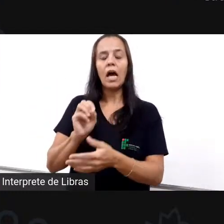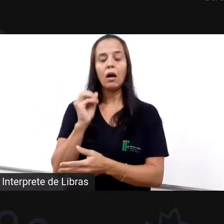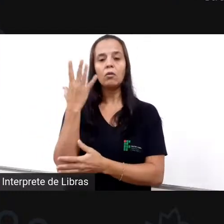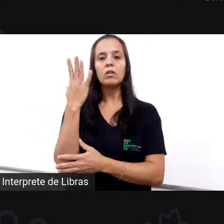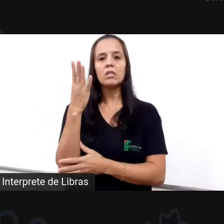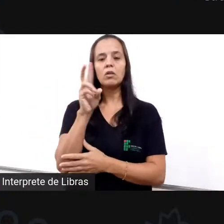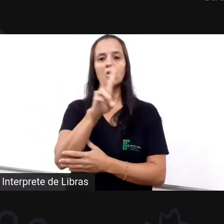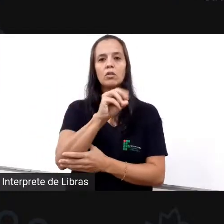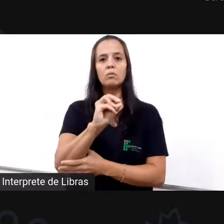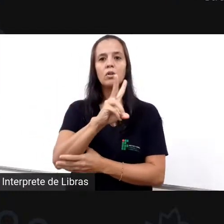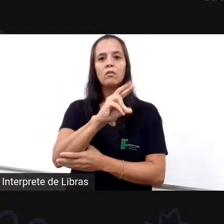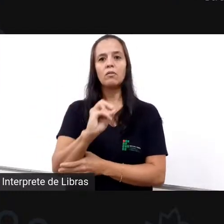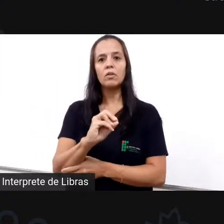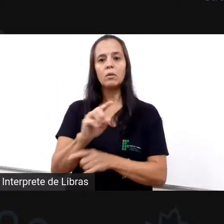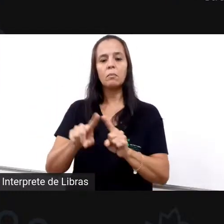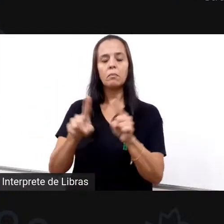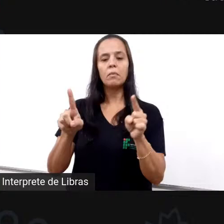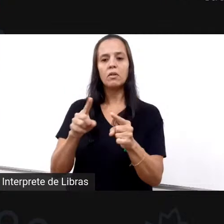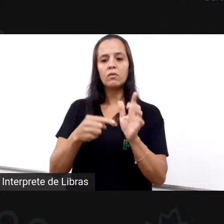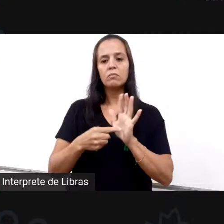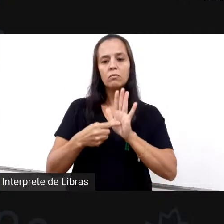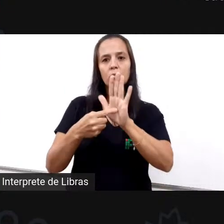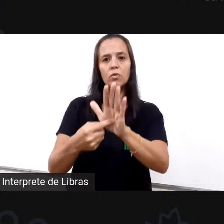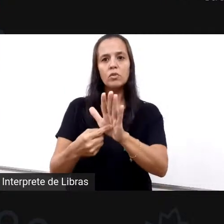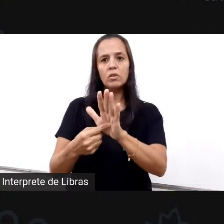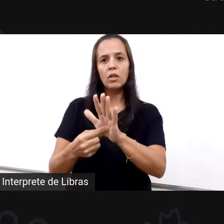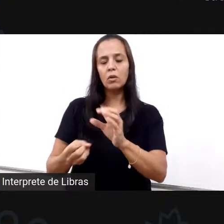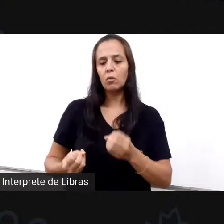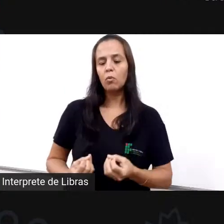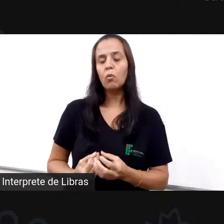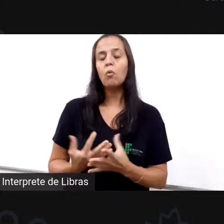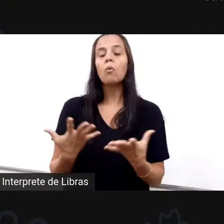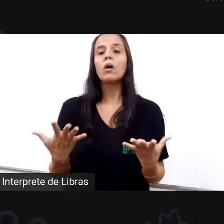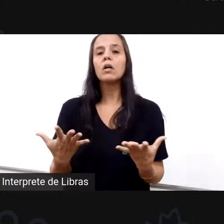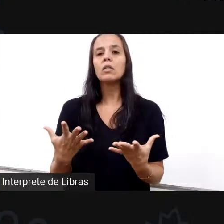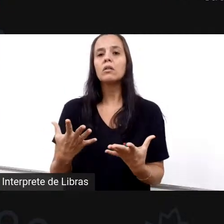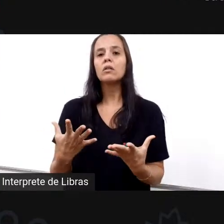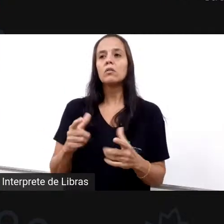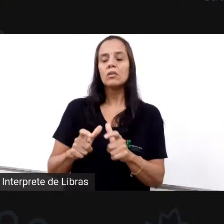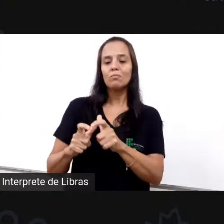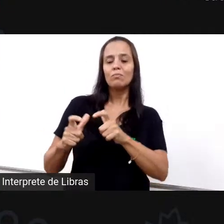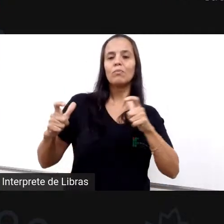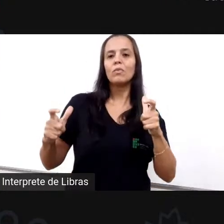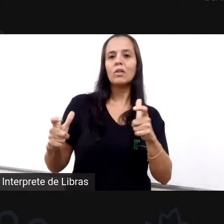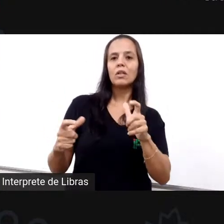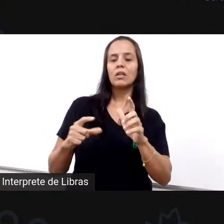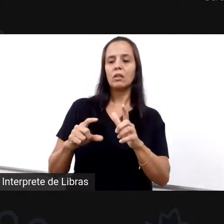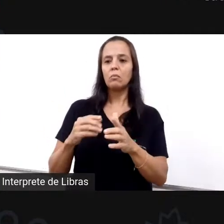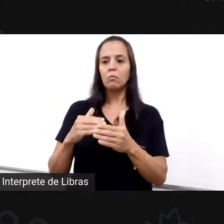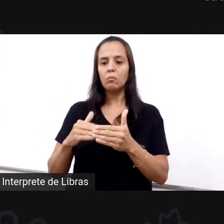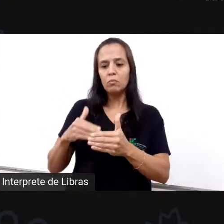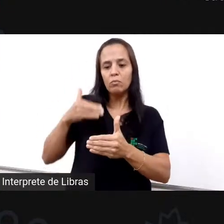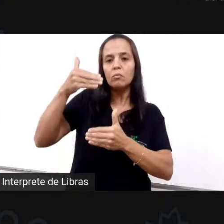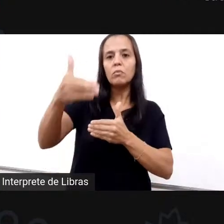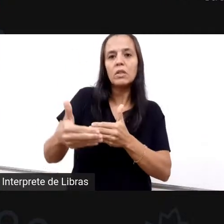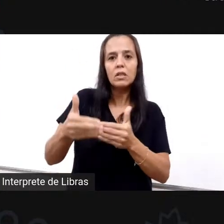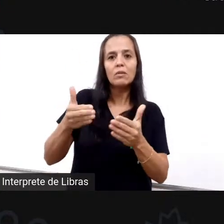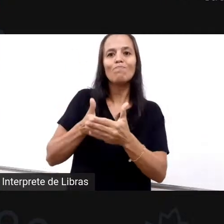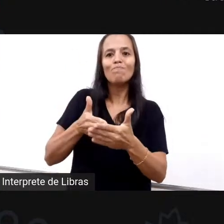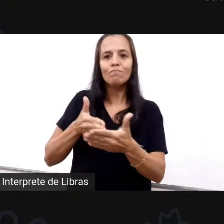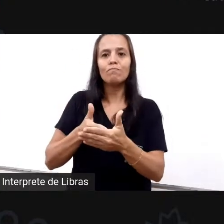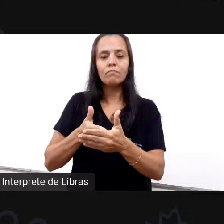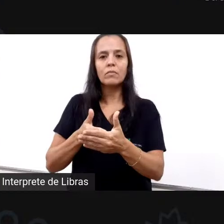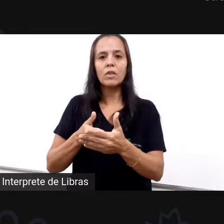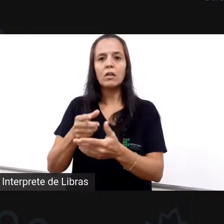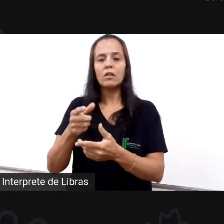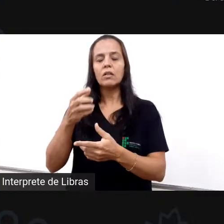vocês foram capazes de mostrar o quanto são grandes ao vencerem cada um deles. Temos a certeza